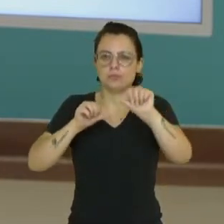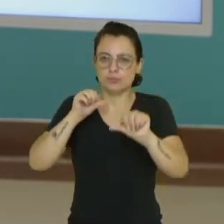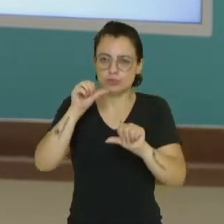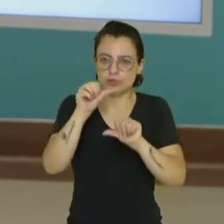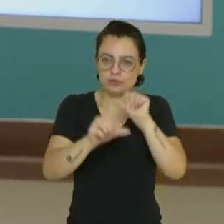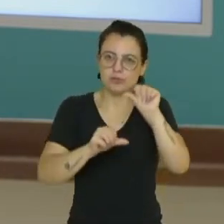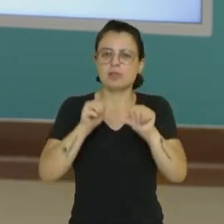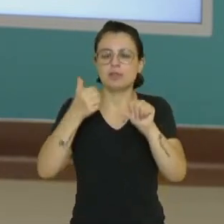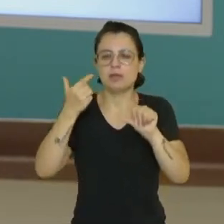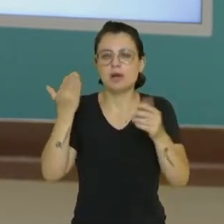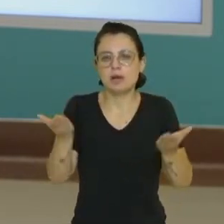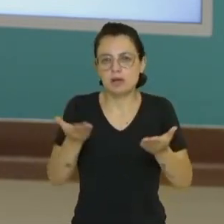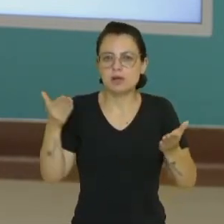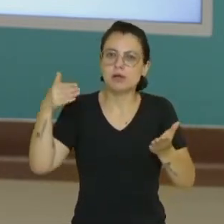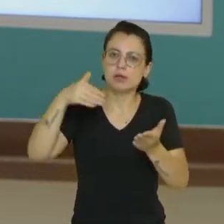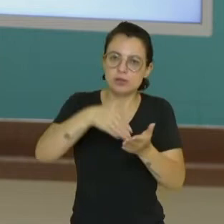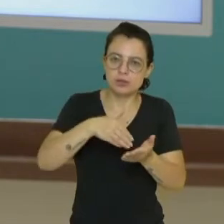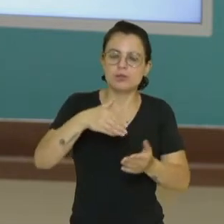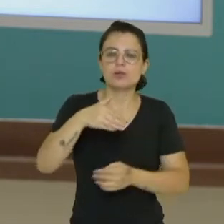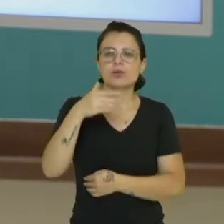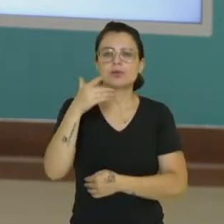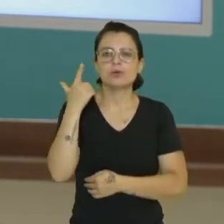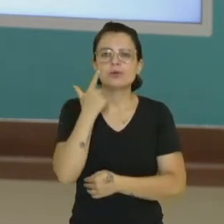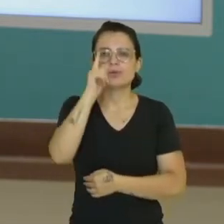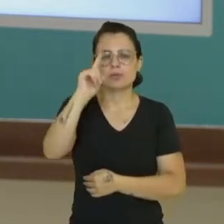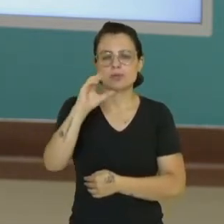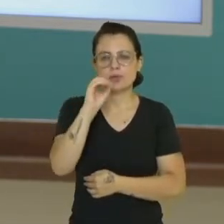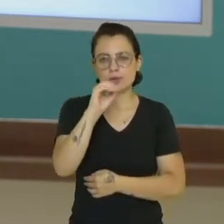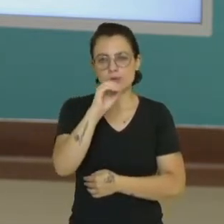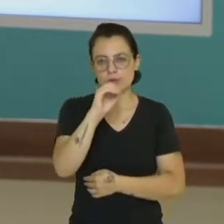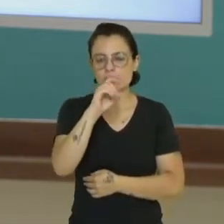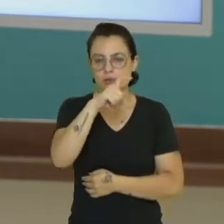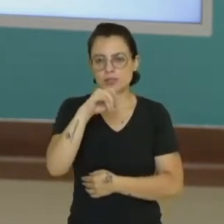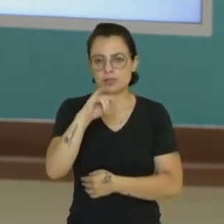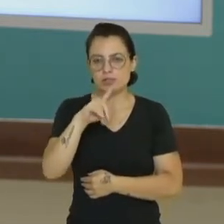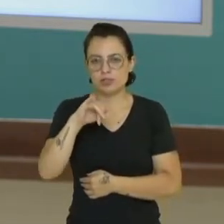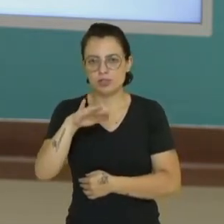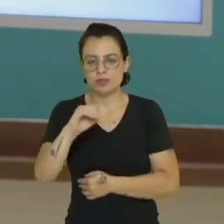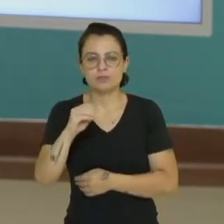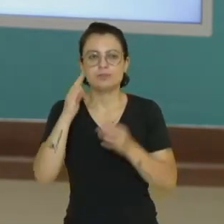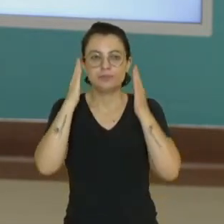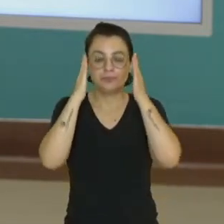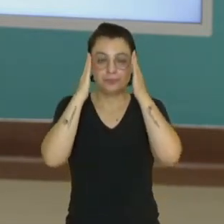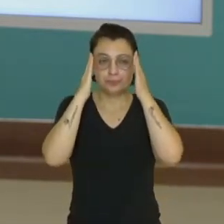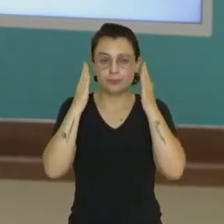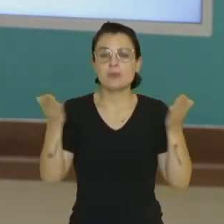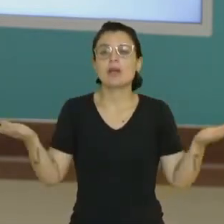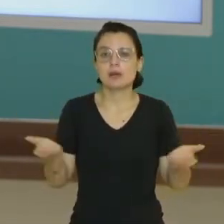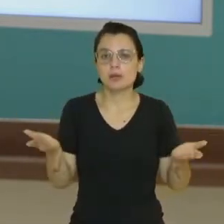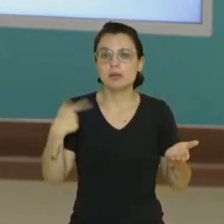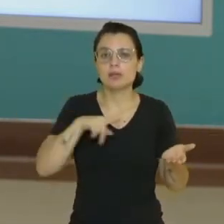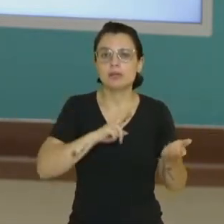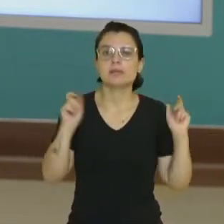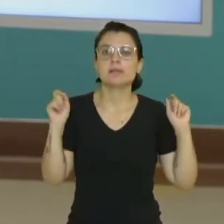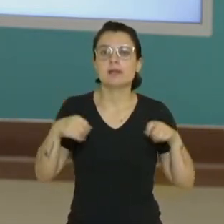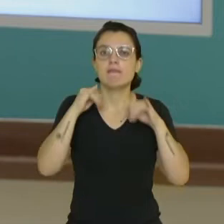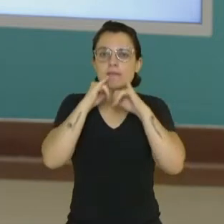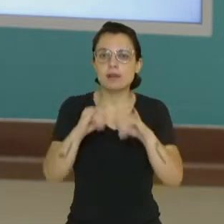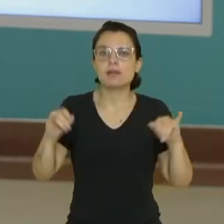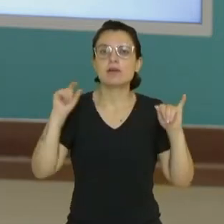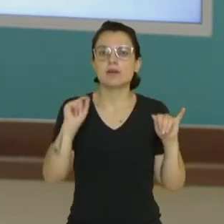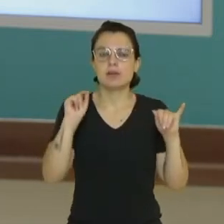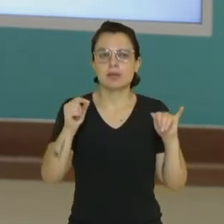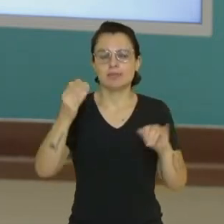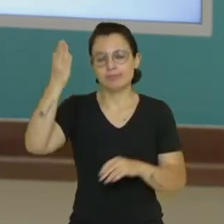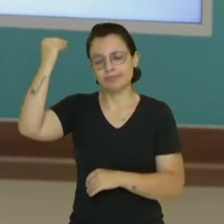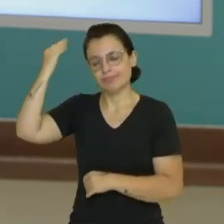foi modificando até termos o que temos na atualidade. O que eu posso dizer para vocês? Na Terra primitiva